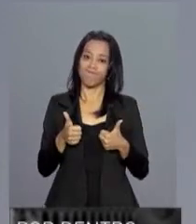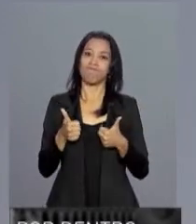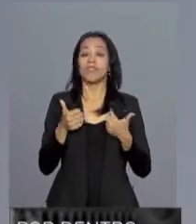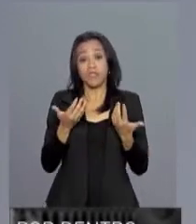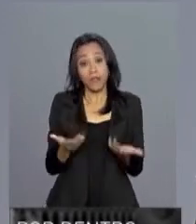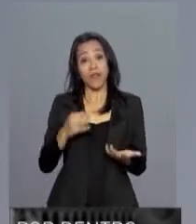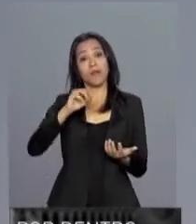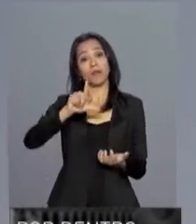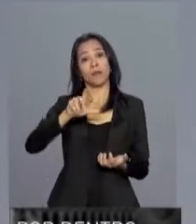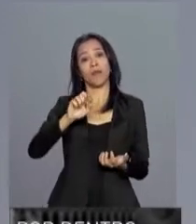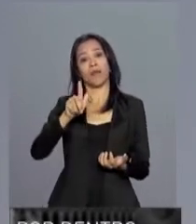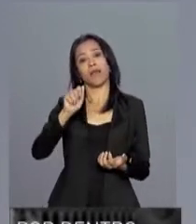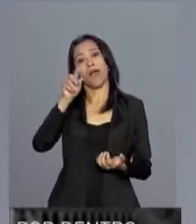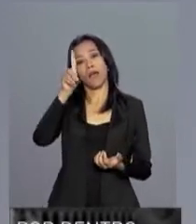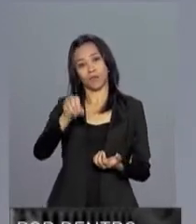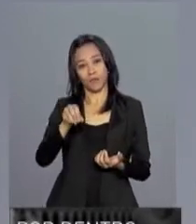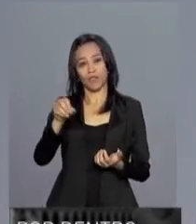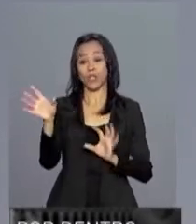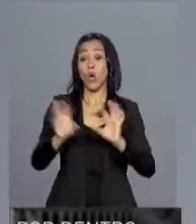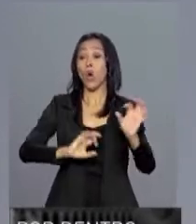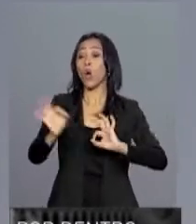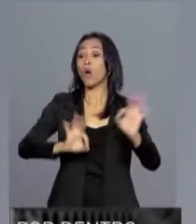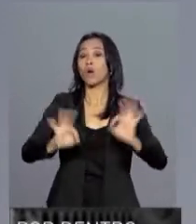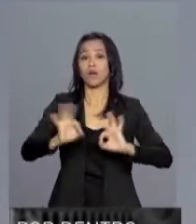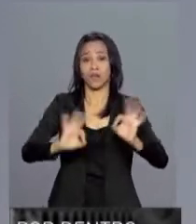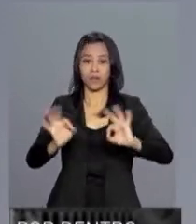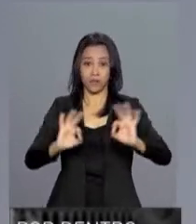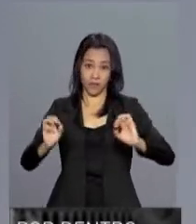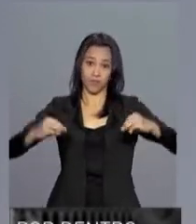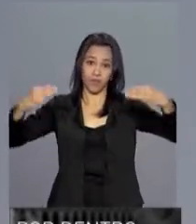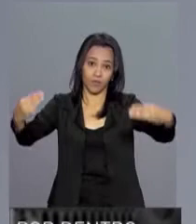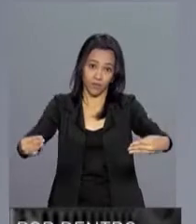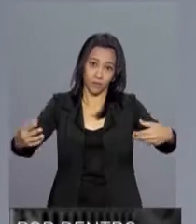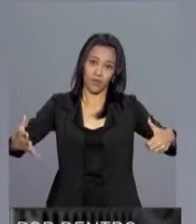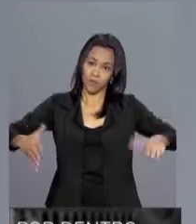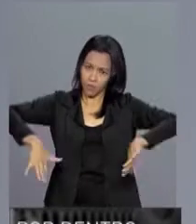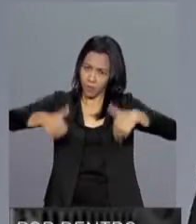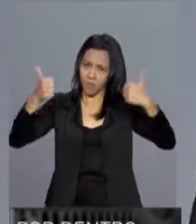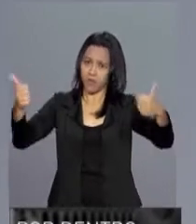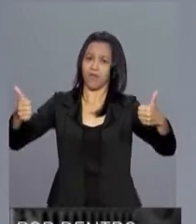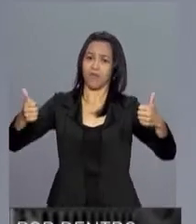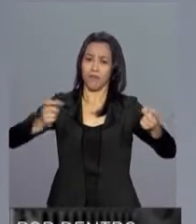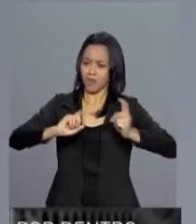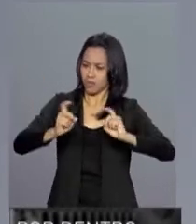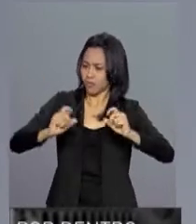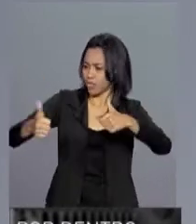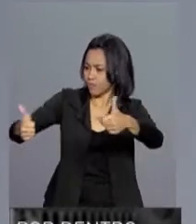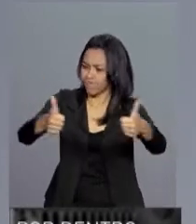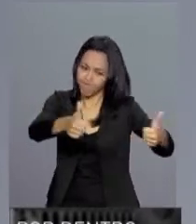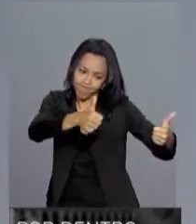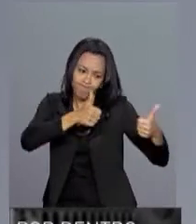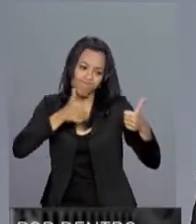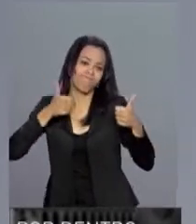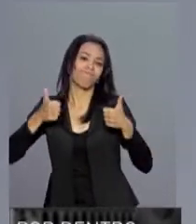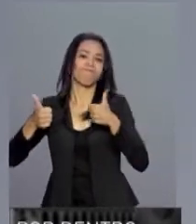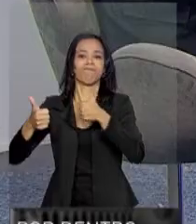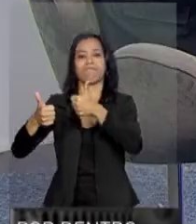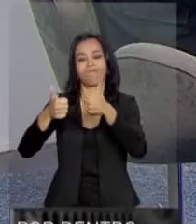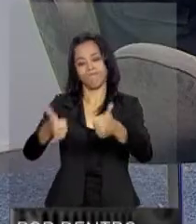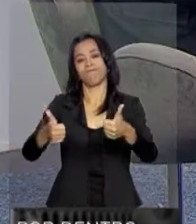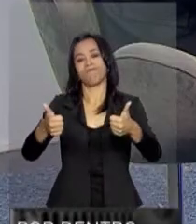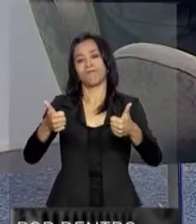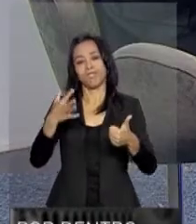arrumar a casa que vamos entregar o ministério da cultura muito mais estruturado e com muito mais capacidade de gestão e muito mais